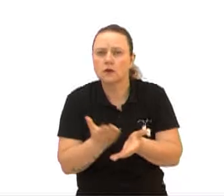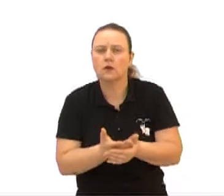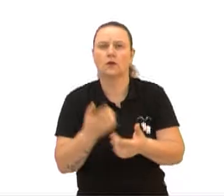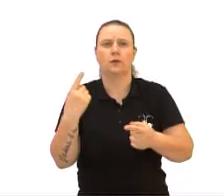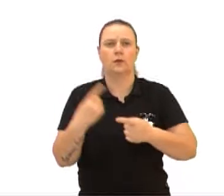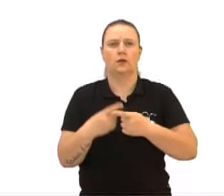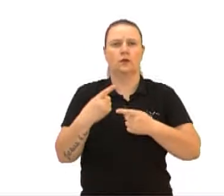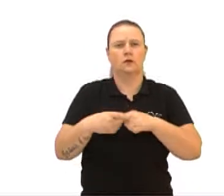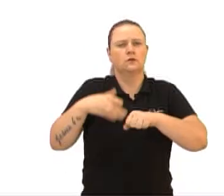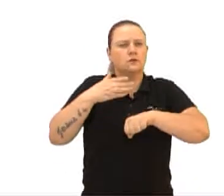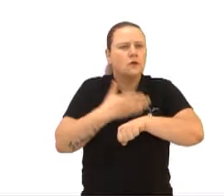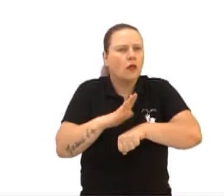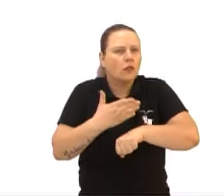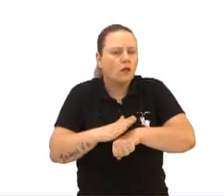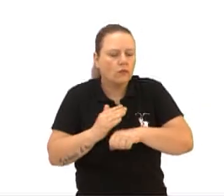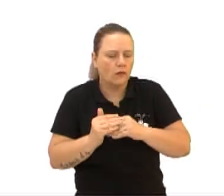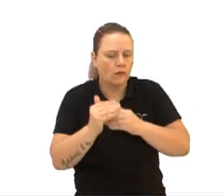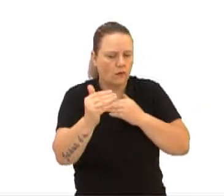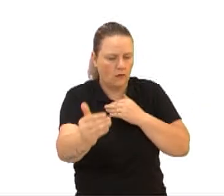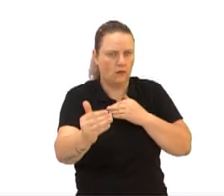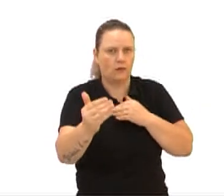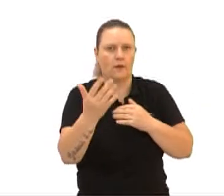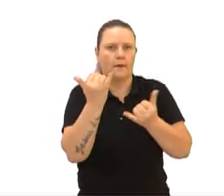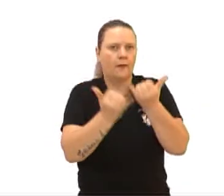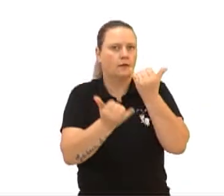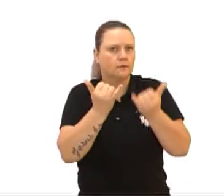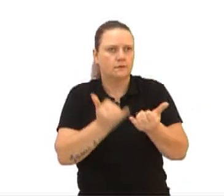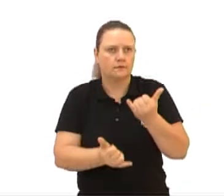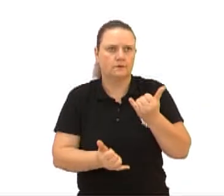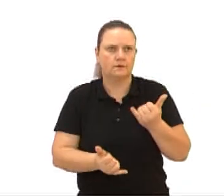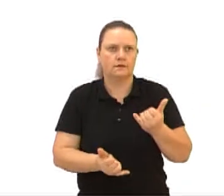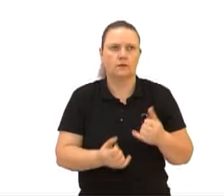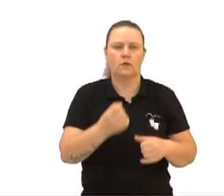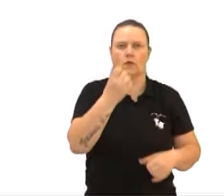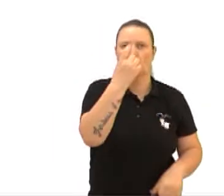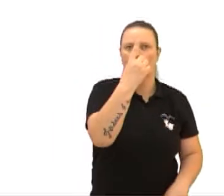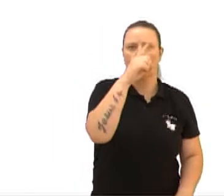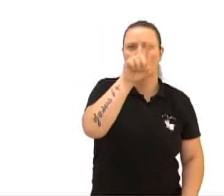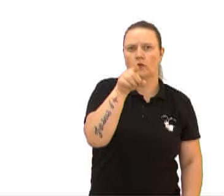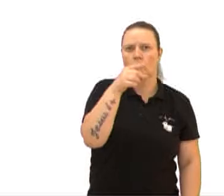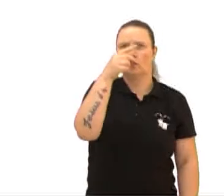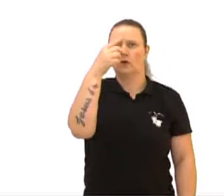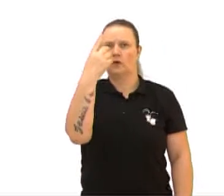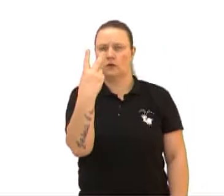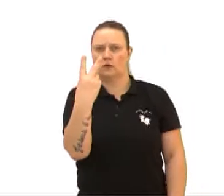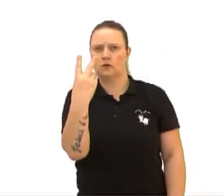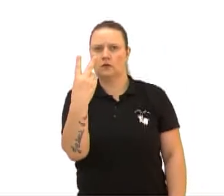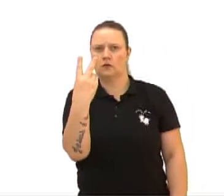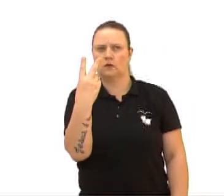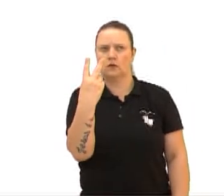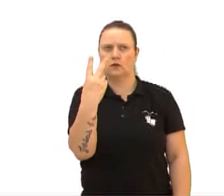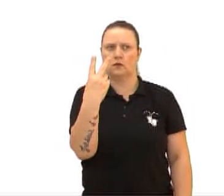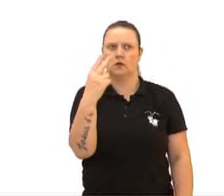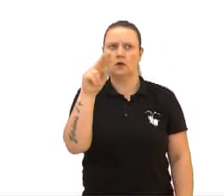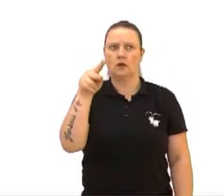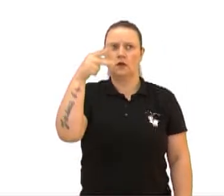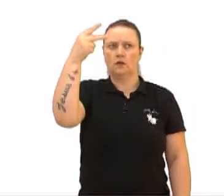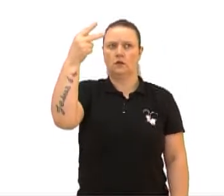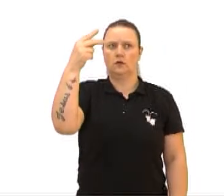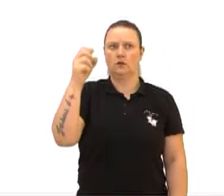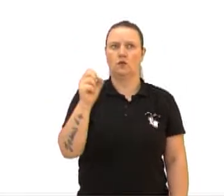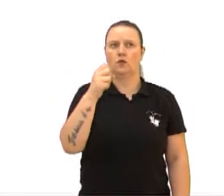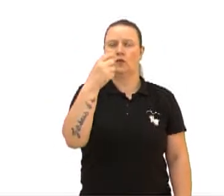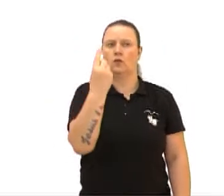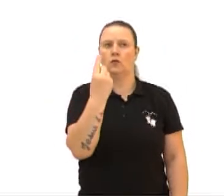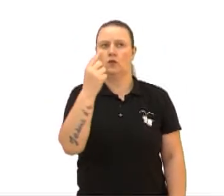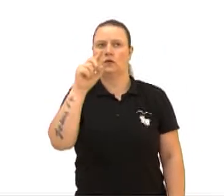exercícios muito parecidos. Então, se eu fazer 1,2 elevado a 2, vai dar